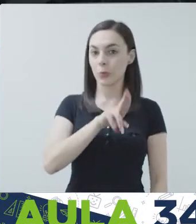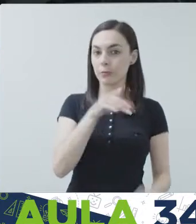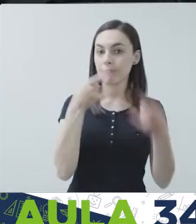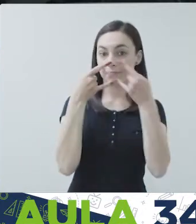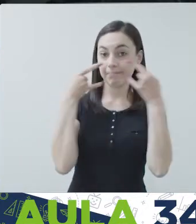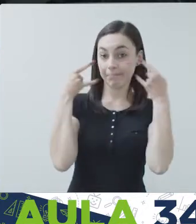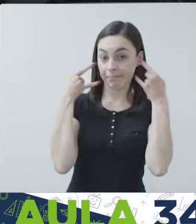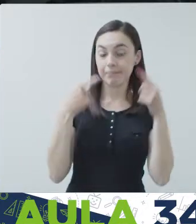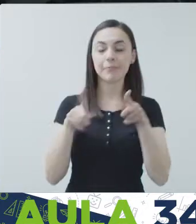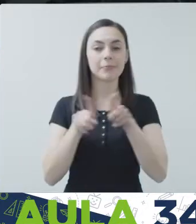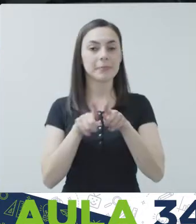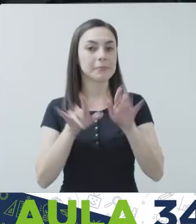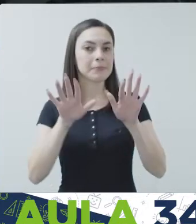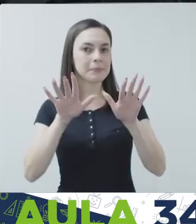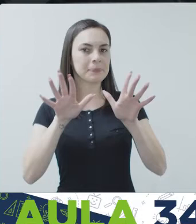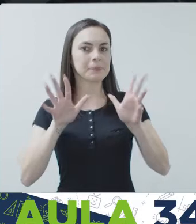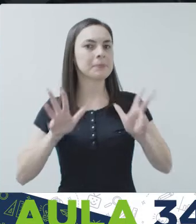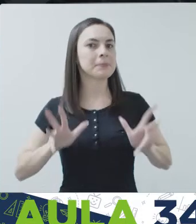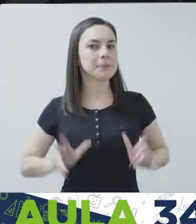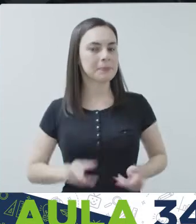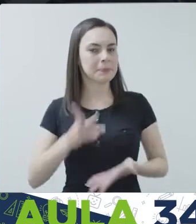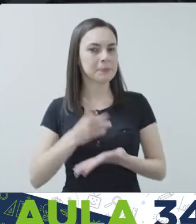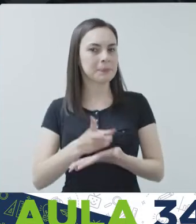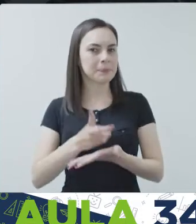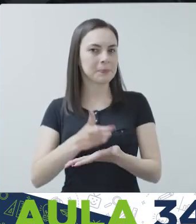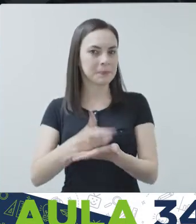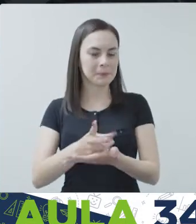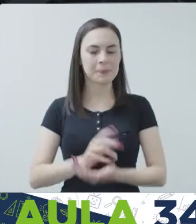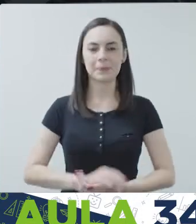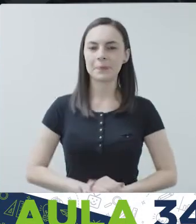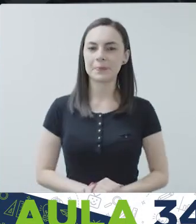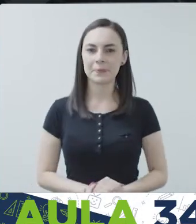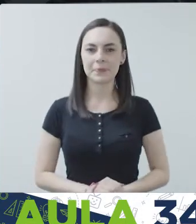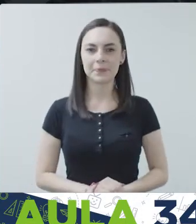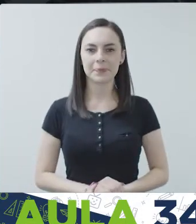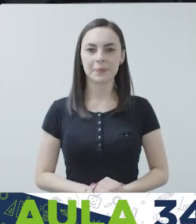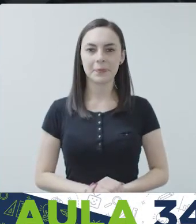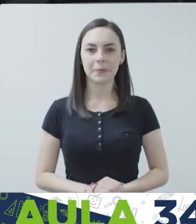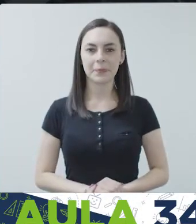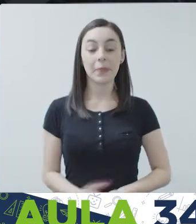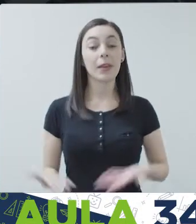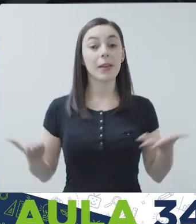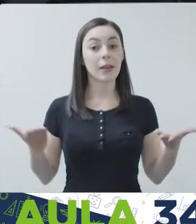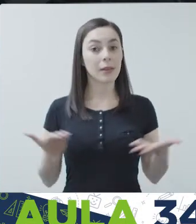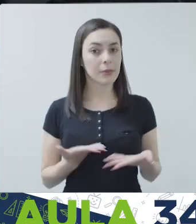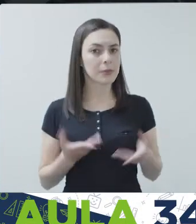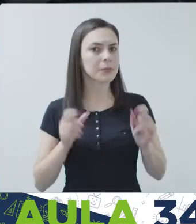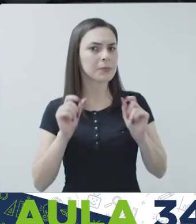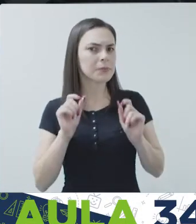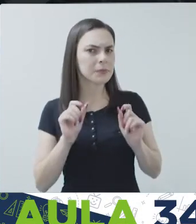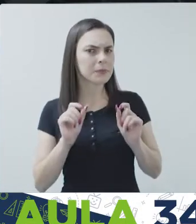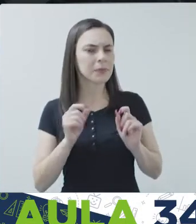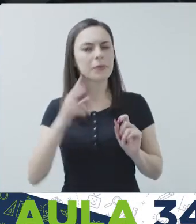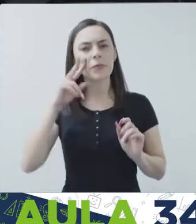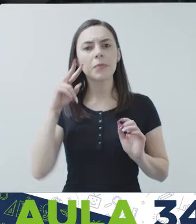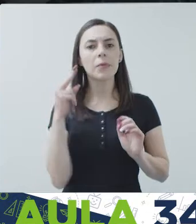e a higienização das mãos com frequência. Agora nós vamos passar para a parte da nossa